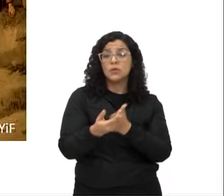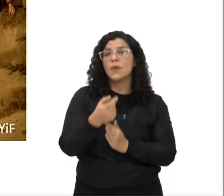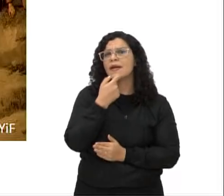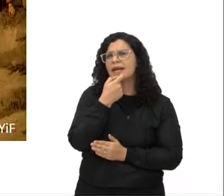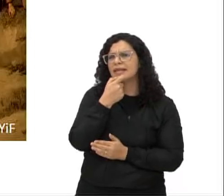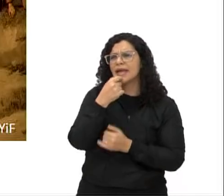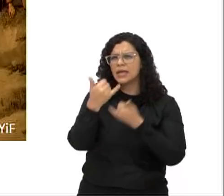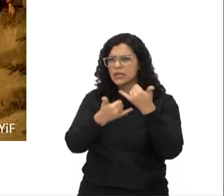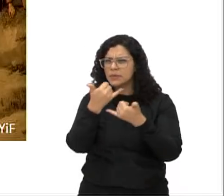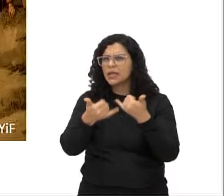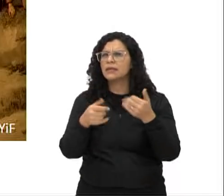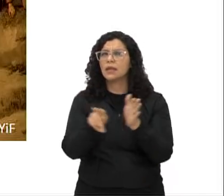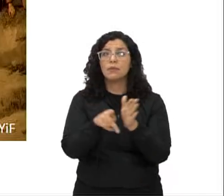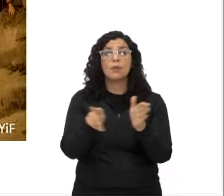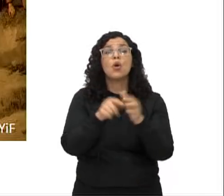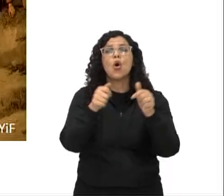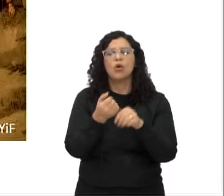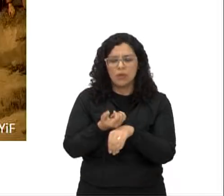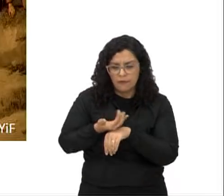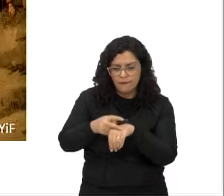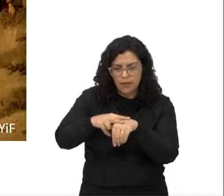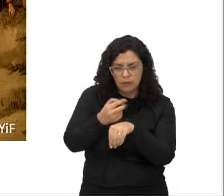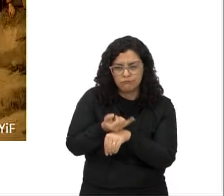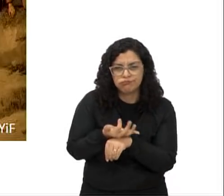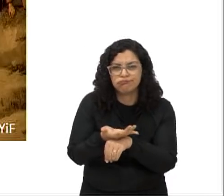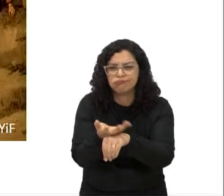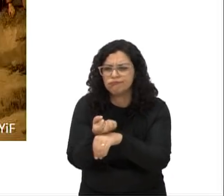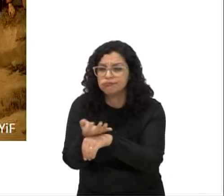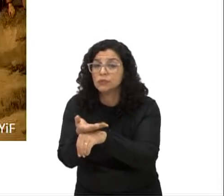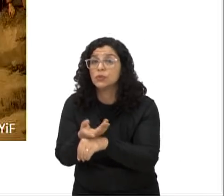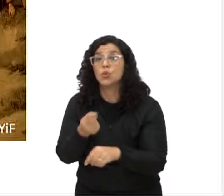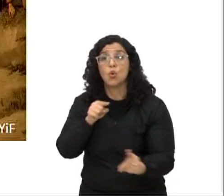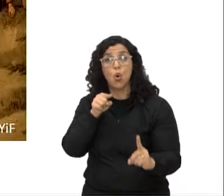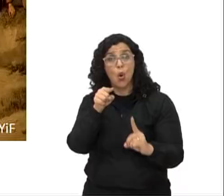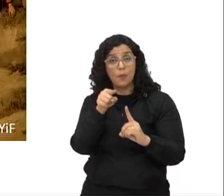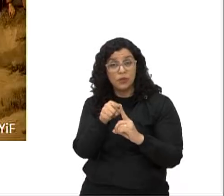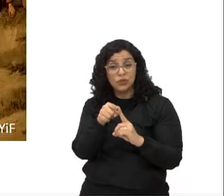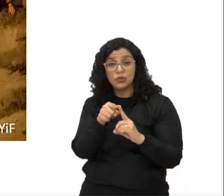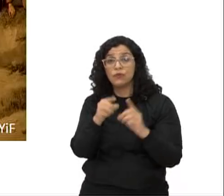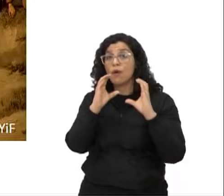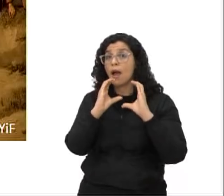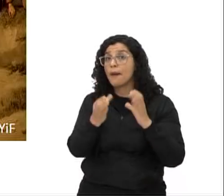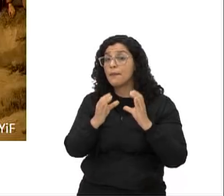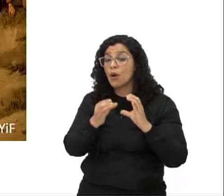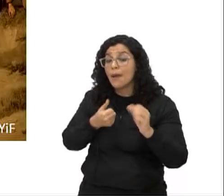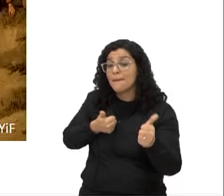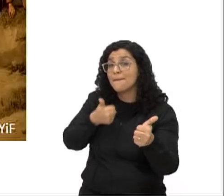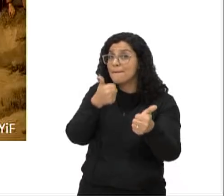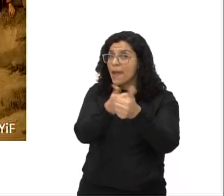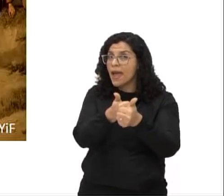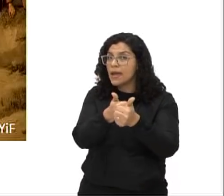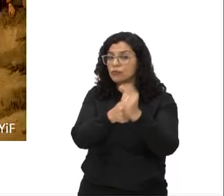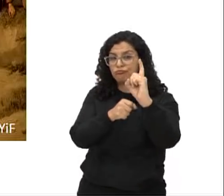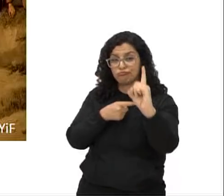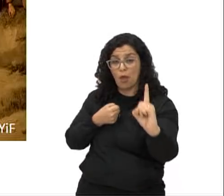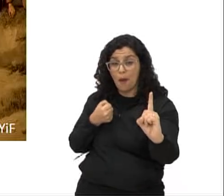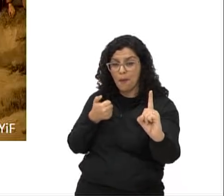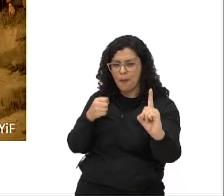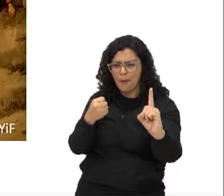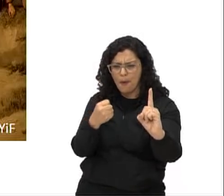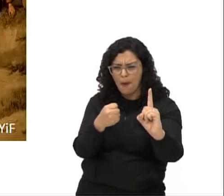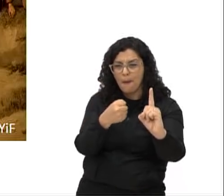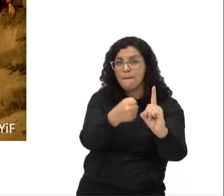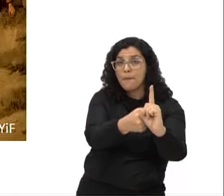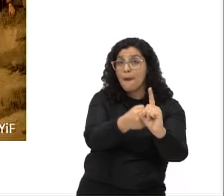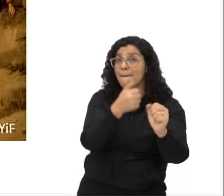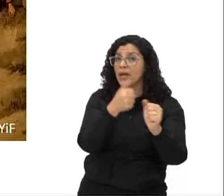jogo de boliche na grama, que tinha por objetivo colocar a bola o mais perto possível do alvo, porém sem derrubá-lo.